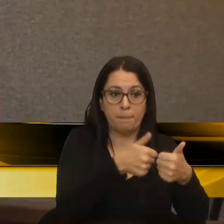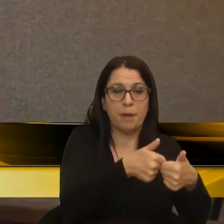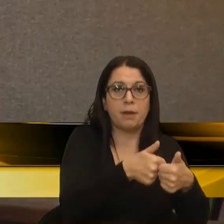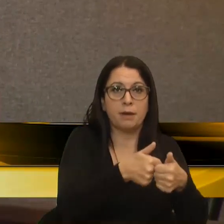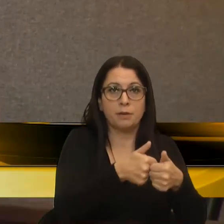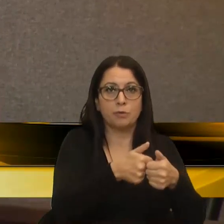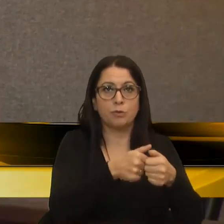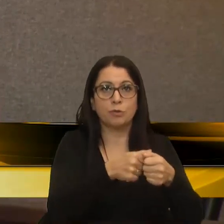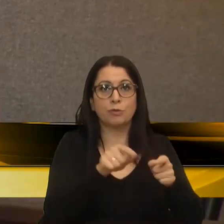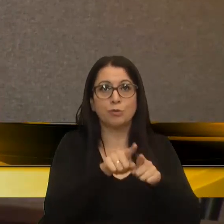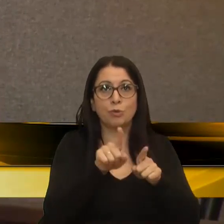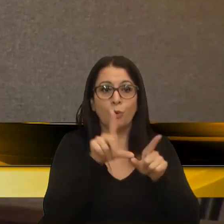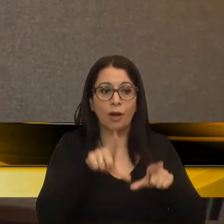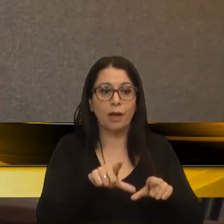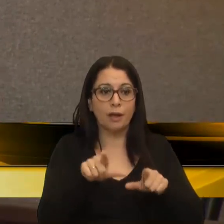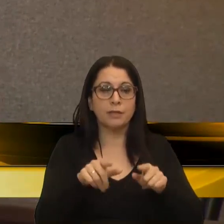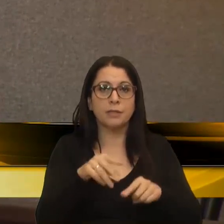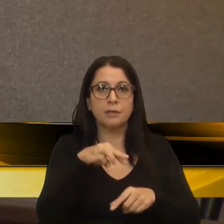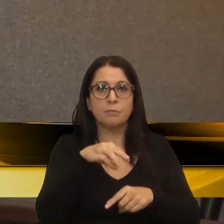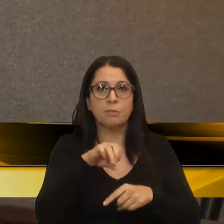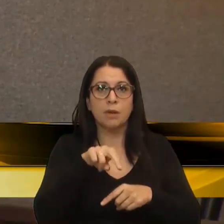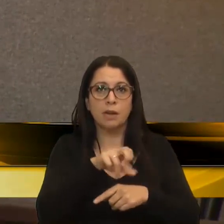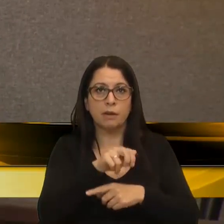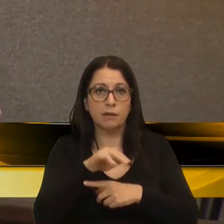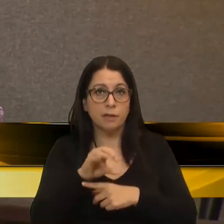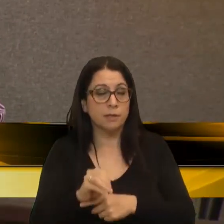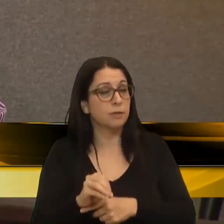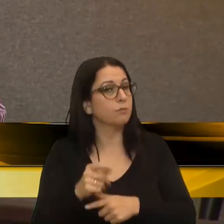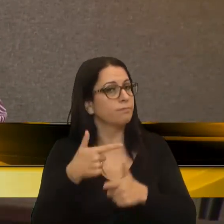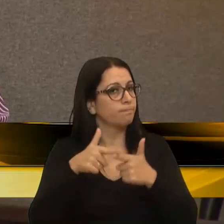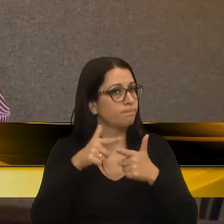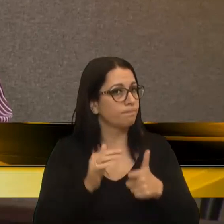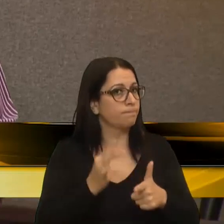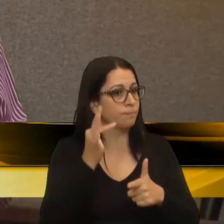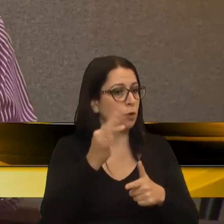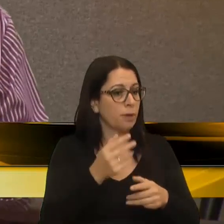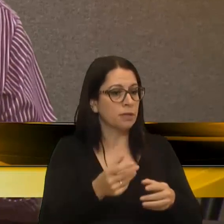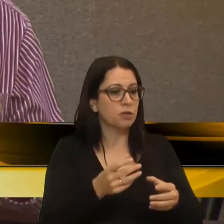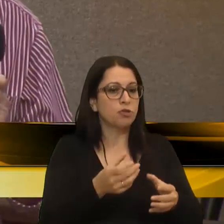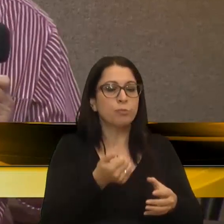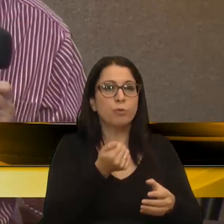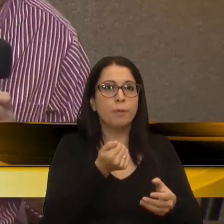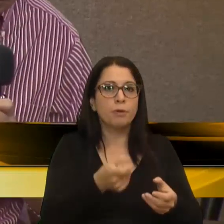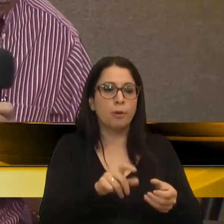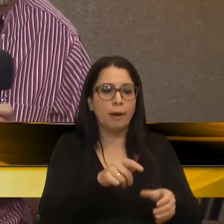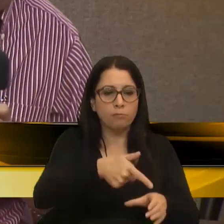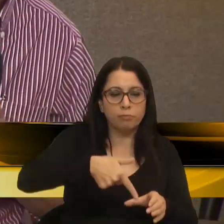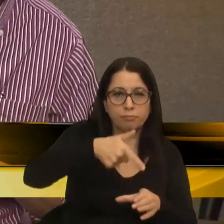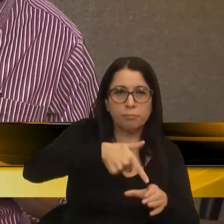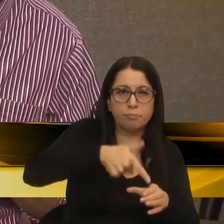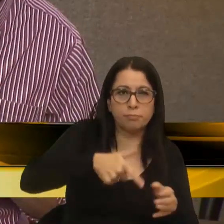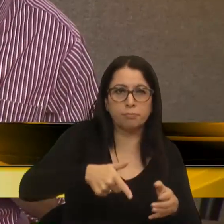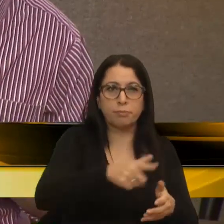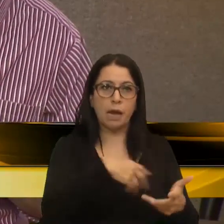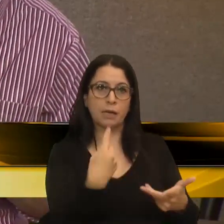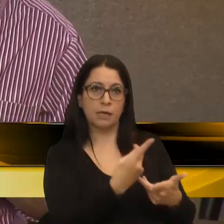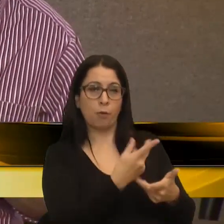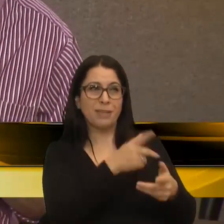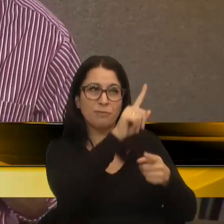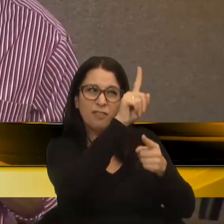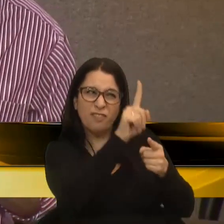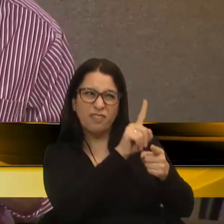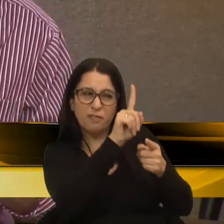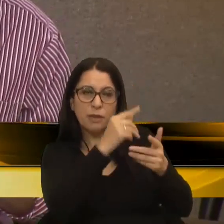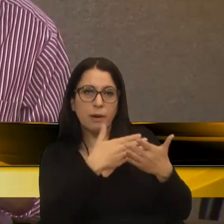área de mineração é encrenca para o futuro. Começa a detonar, começa a dar rachadura. Então,